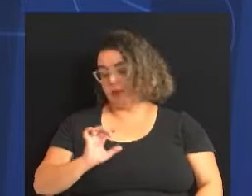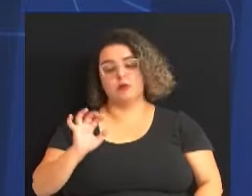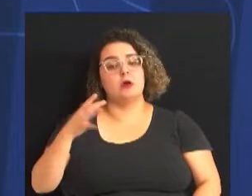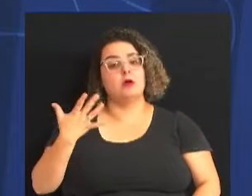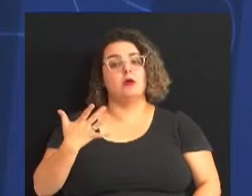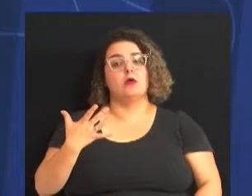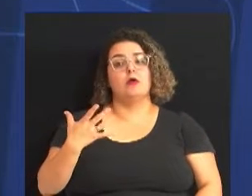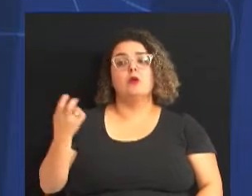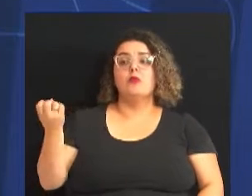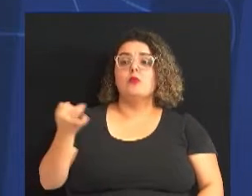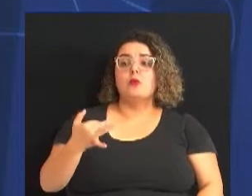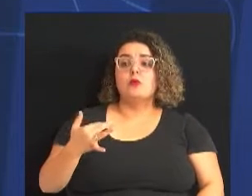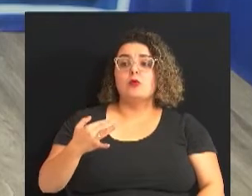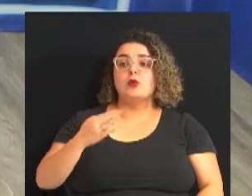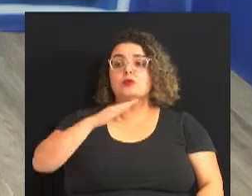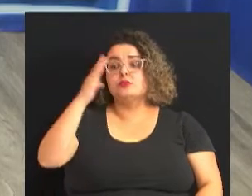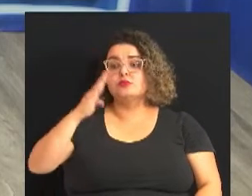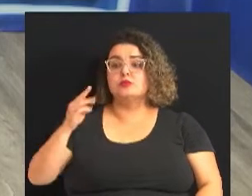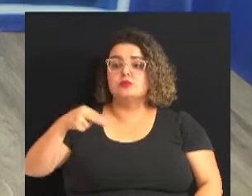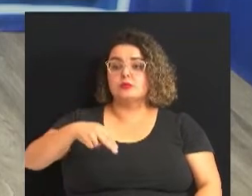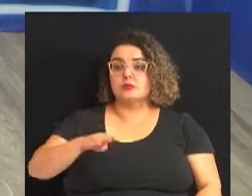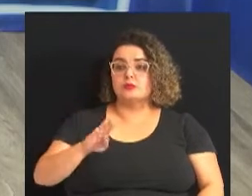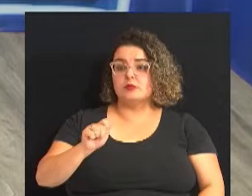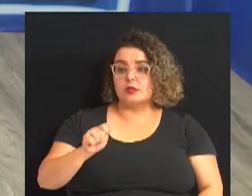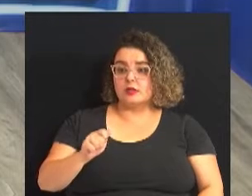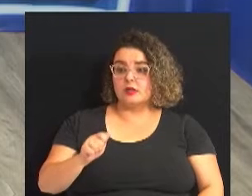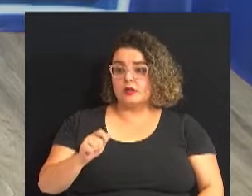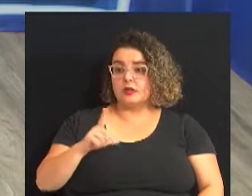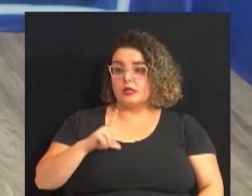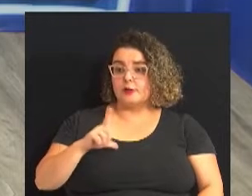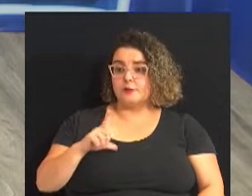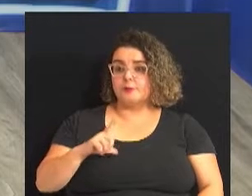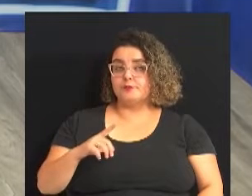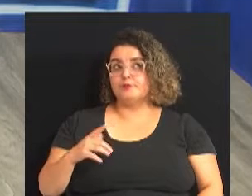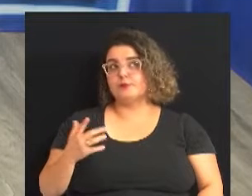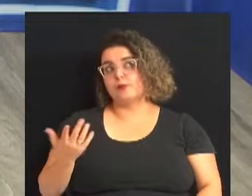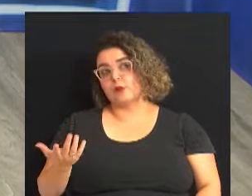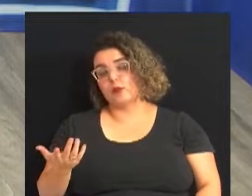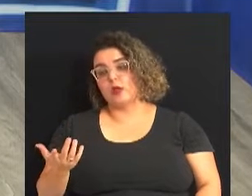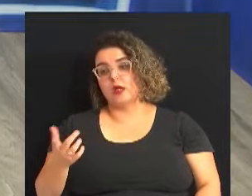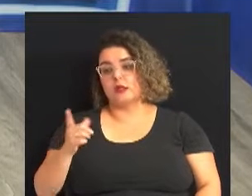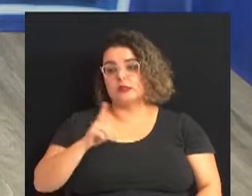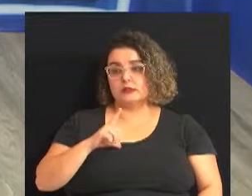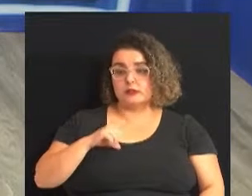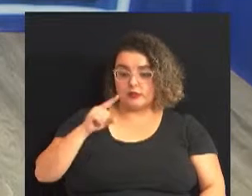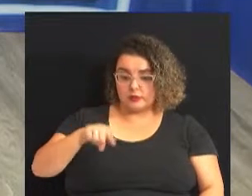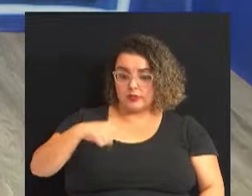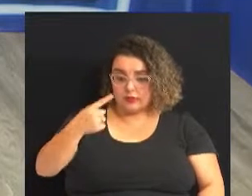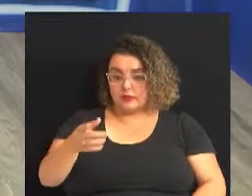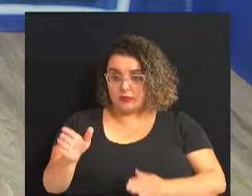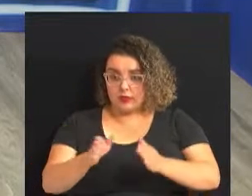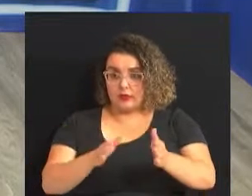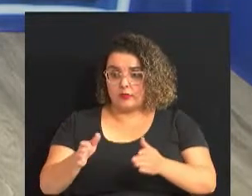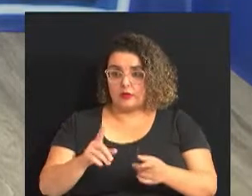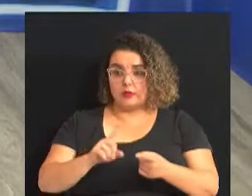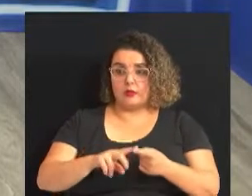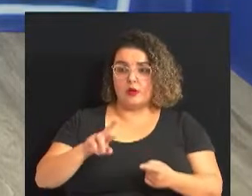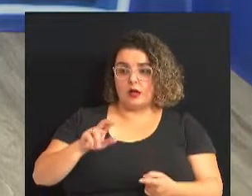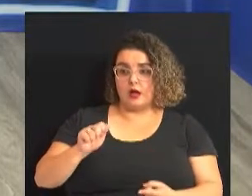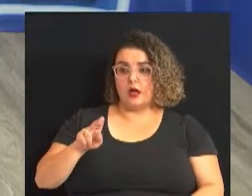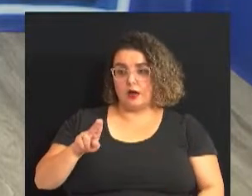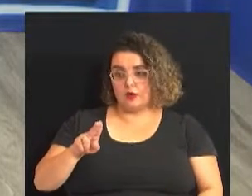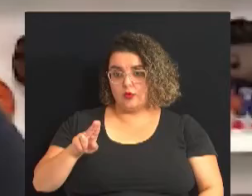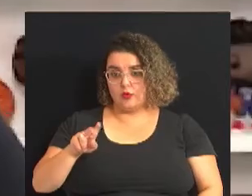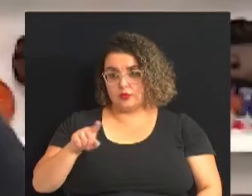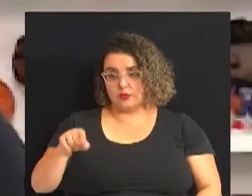atletas brasileiros disputam a NBA, Bugarelli? Cara, a gente tem agora, para essa próxima temporada, a gente vai ter o Raulzinho mudando do Washington